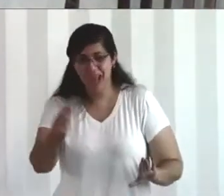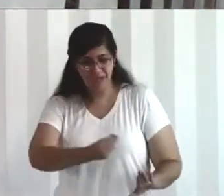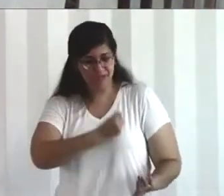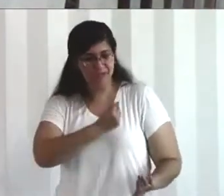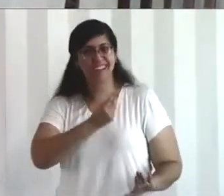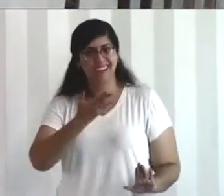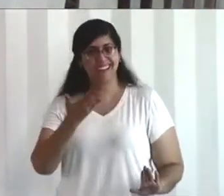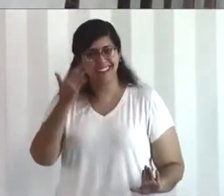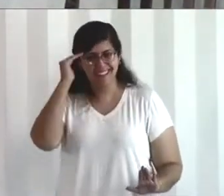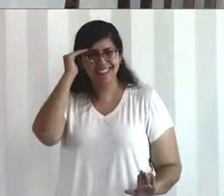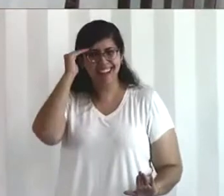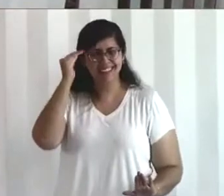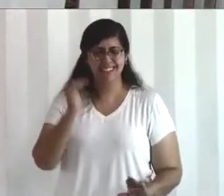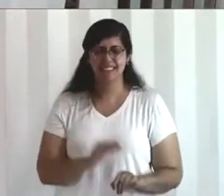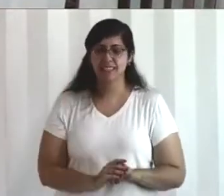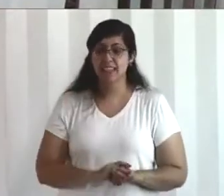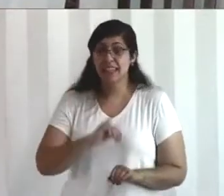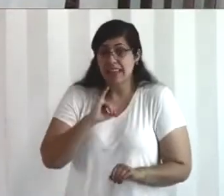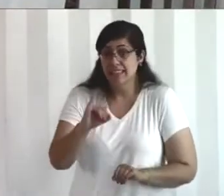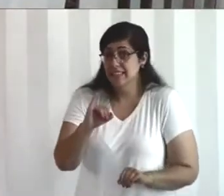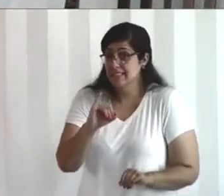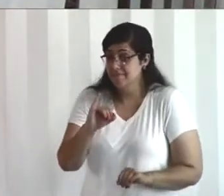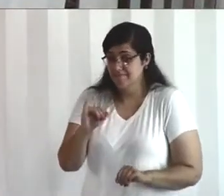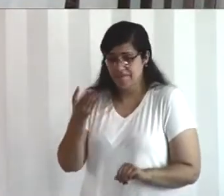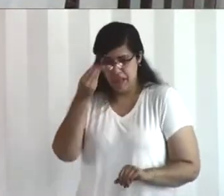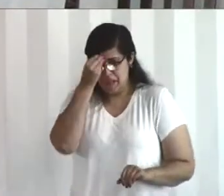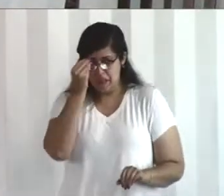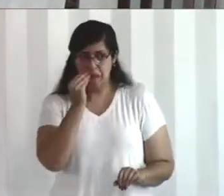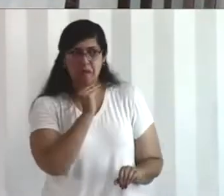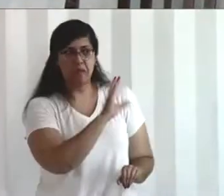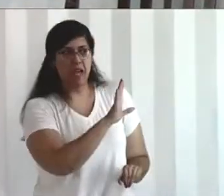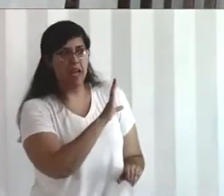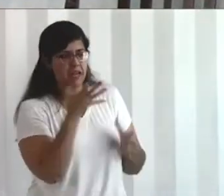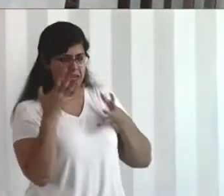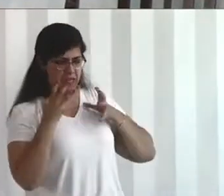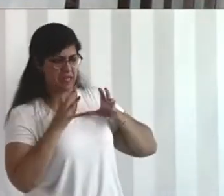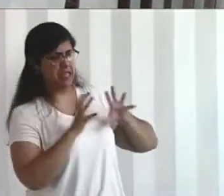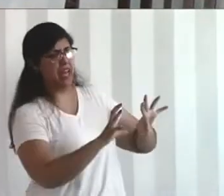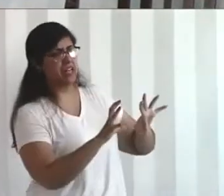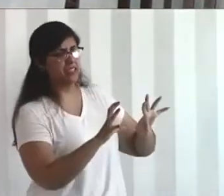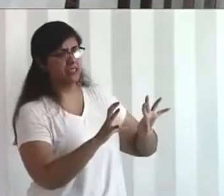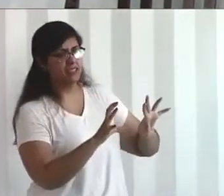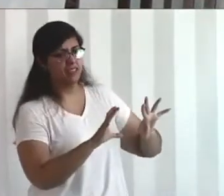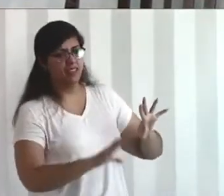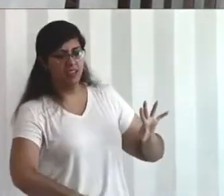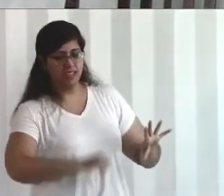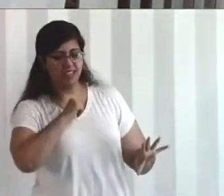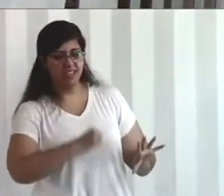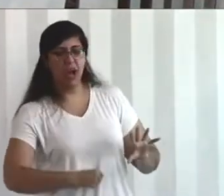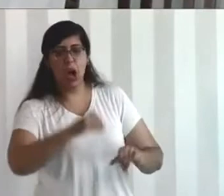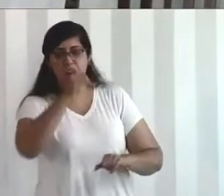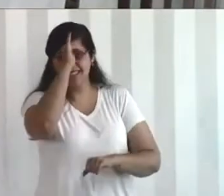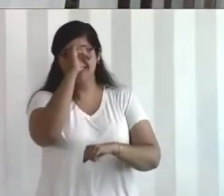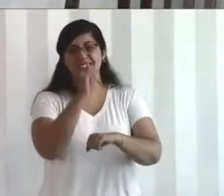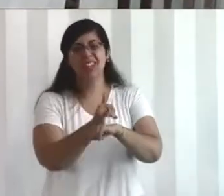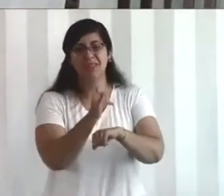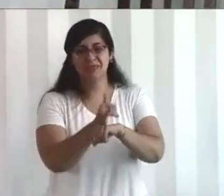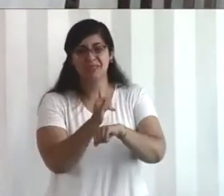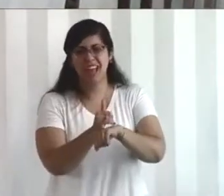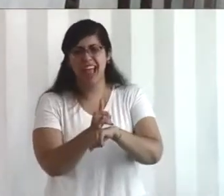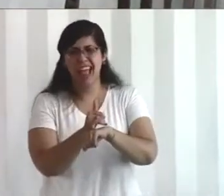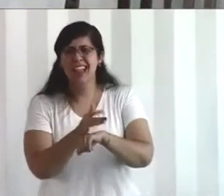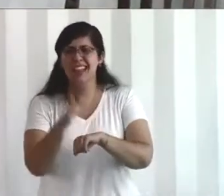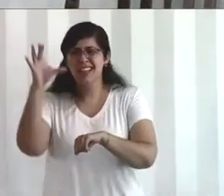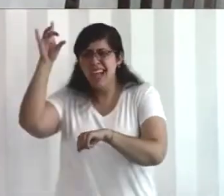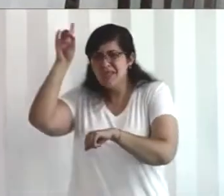não quisesse ser convertido ao Senhor, que não se aceitasse ser principal das sinagogas, porque Deus ia lá e